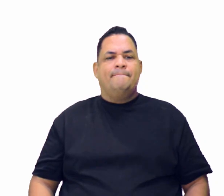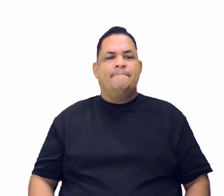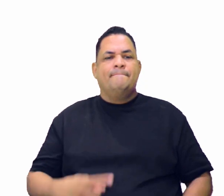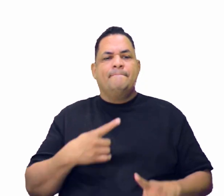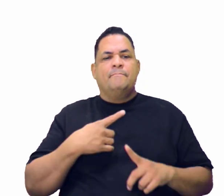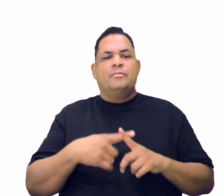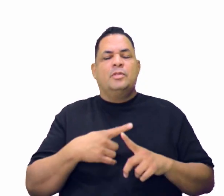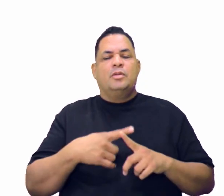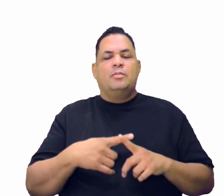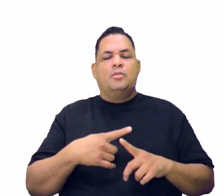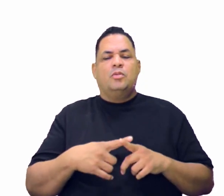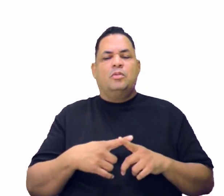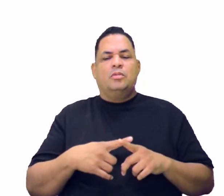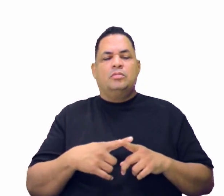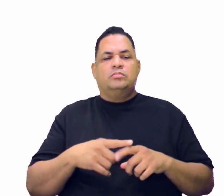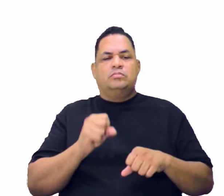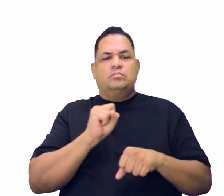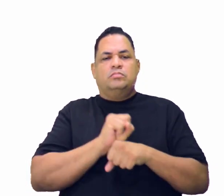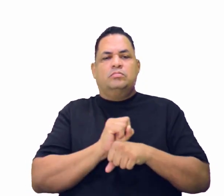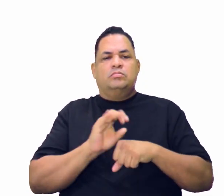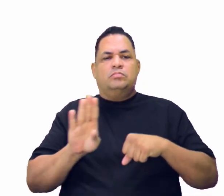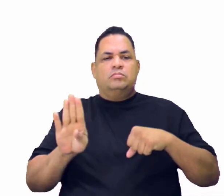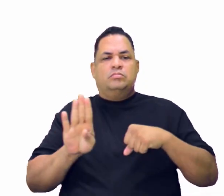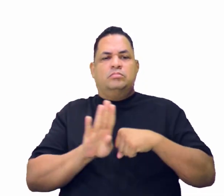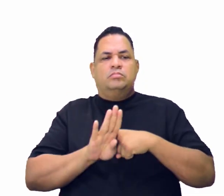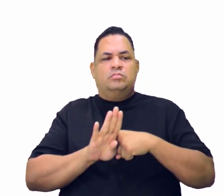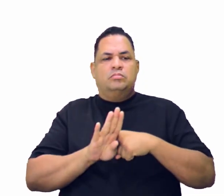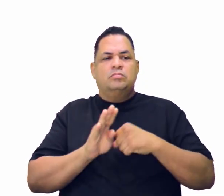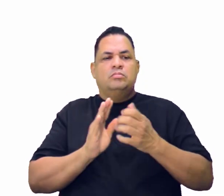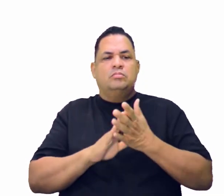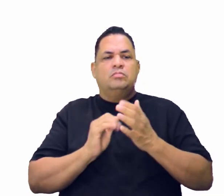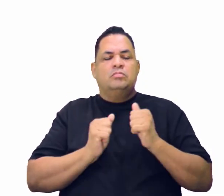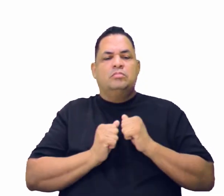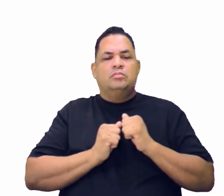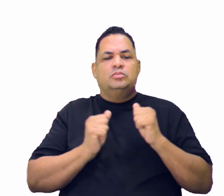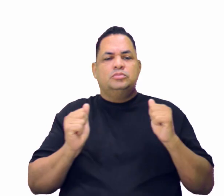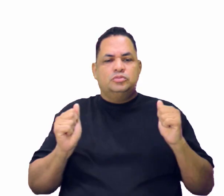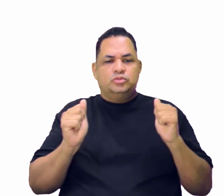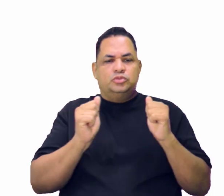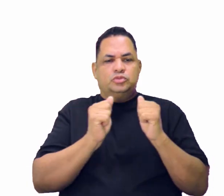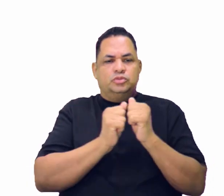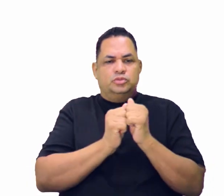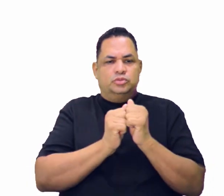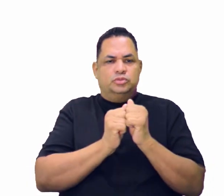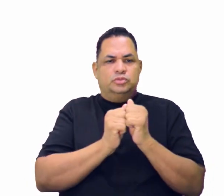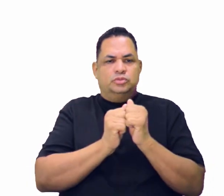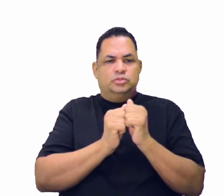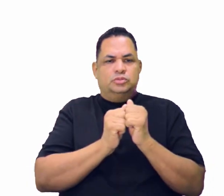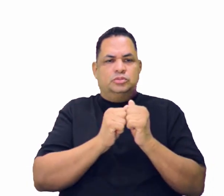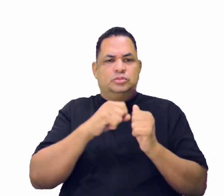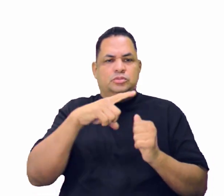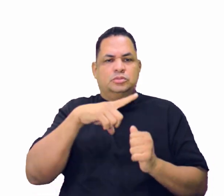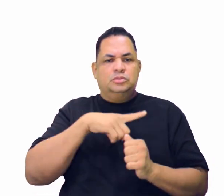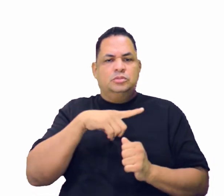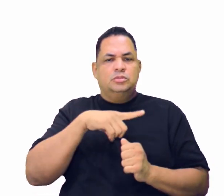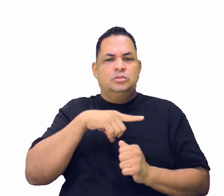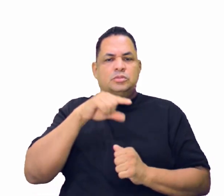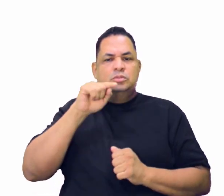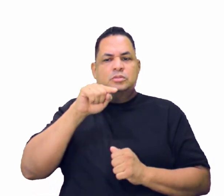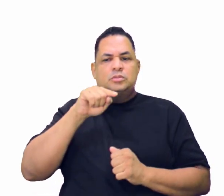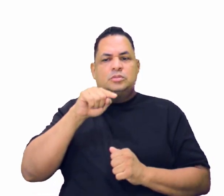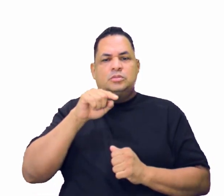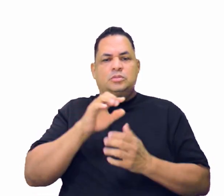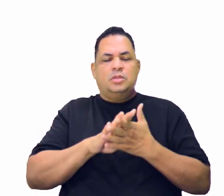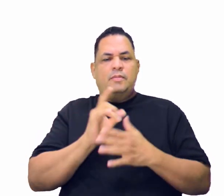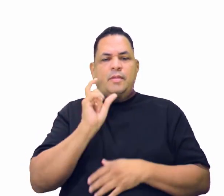porquê substantivo. Ó, o porquê substantivo, ele vai ser junto e sempre na frente vai aparecer o quê?